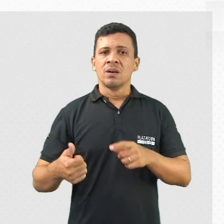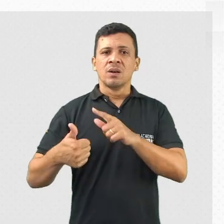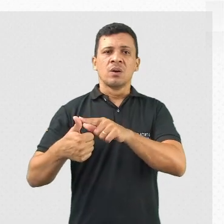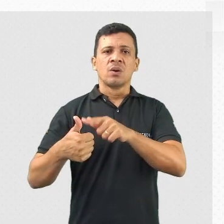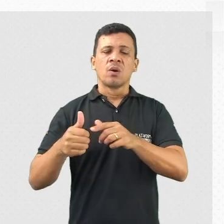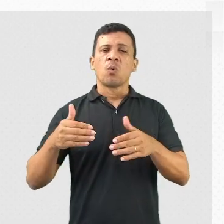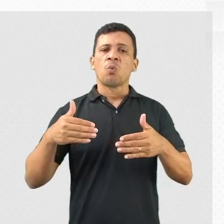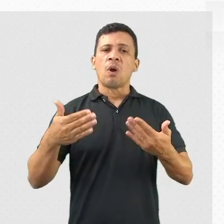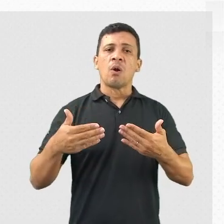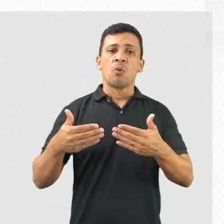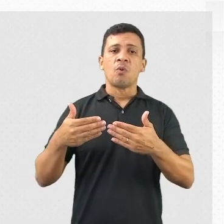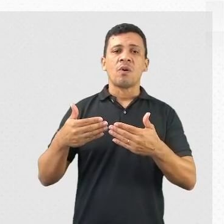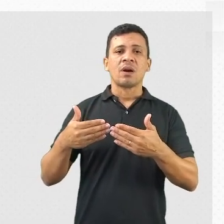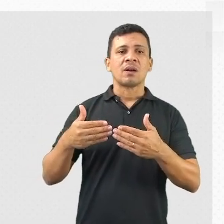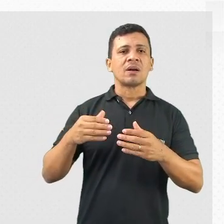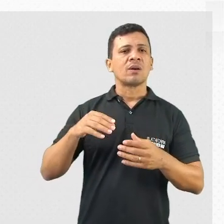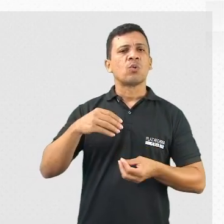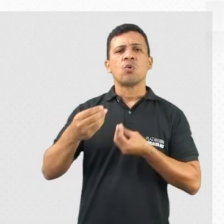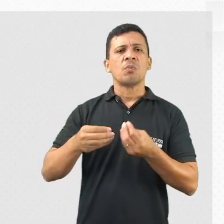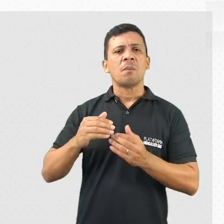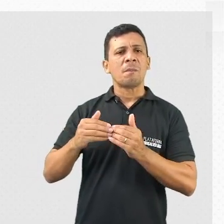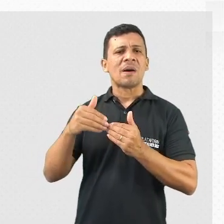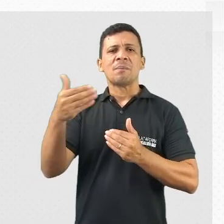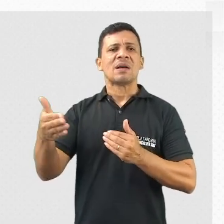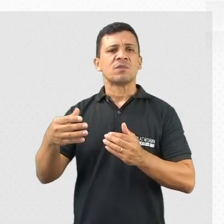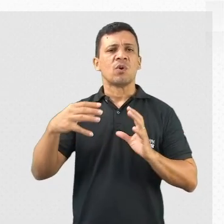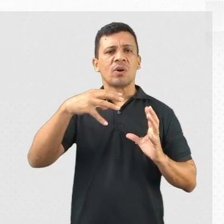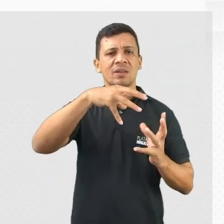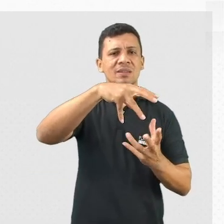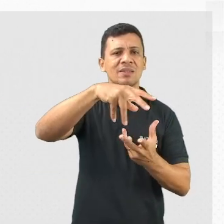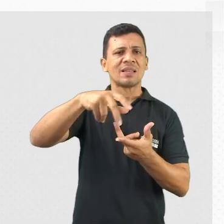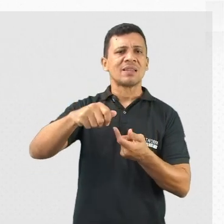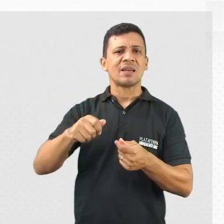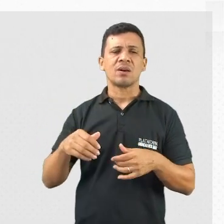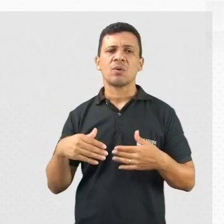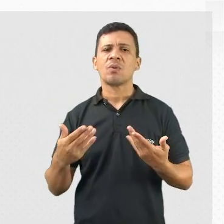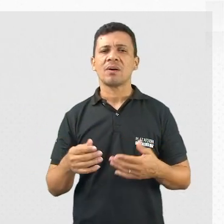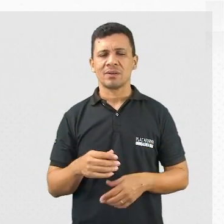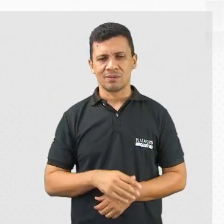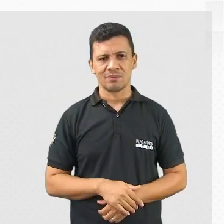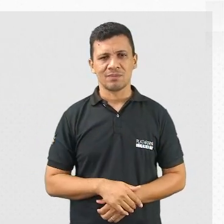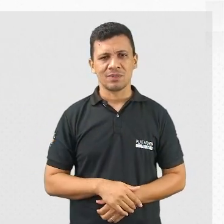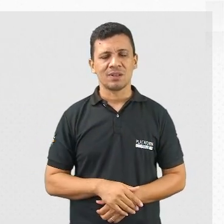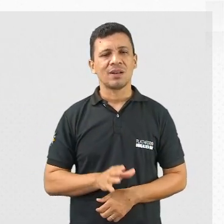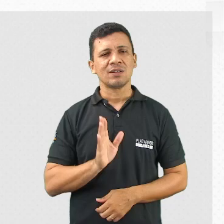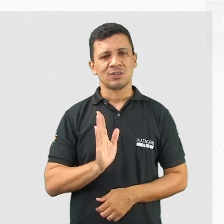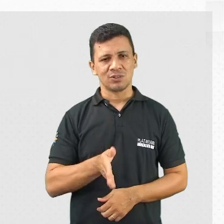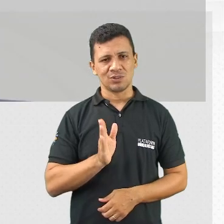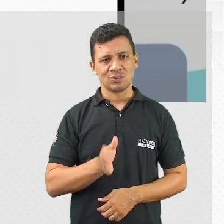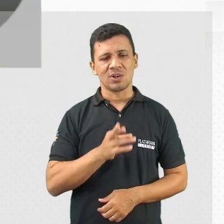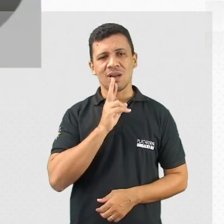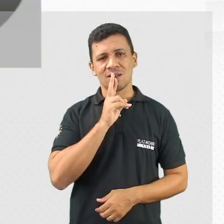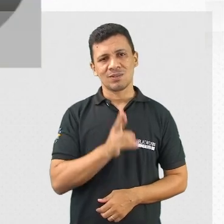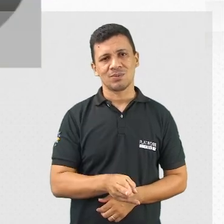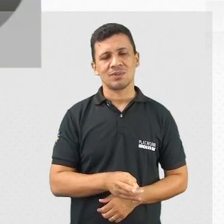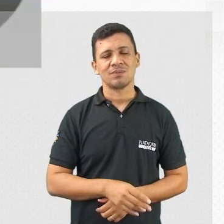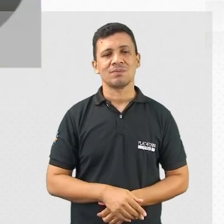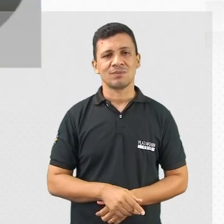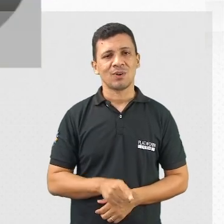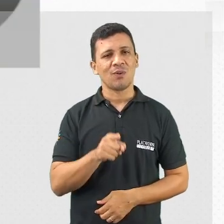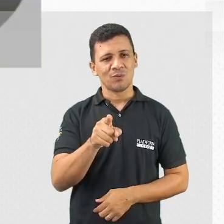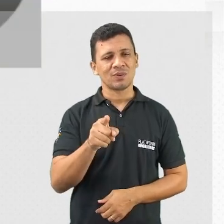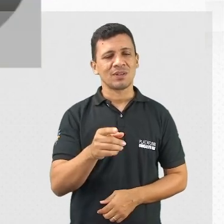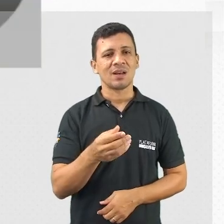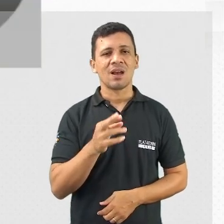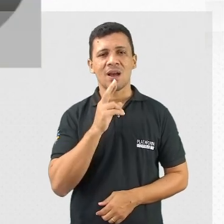mais externa da Terra, né? Vamos lá, vou voltar na imagem. A camada mais externa da Terra, tu já está falando aí, tu já está respondendo comigo. Eu sei que tu está